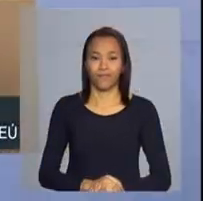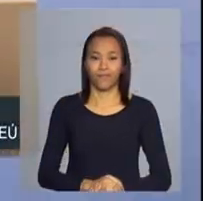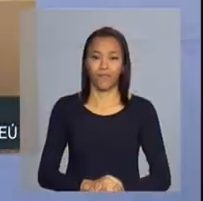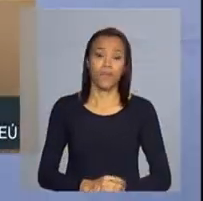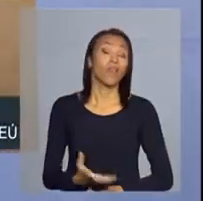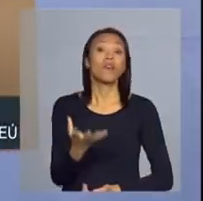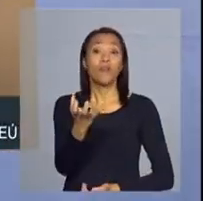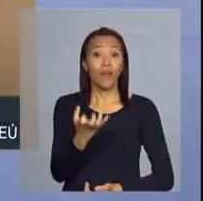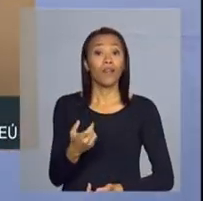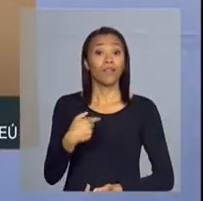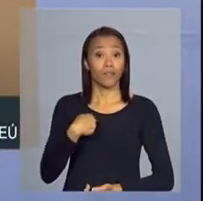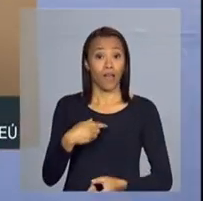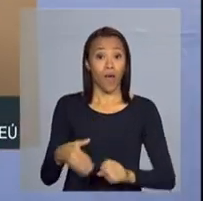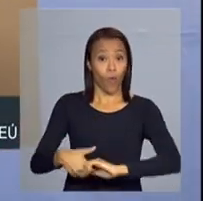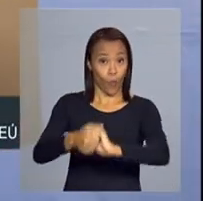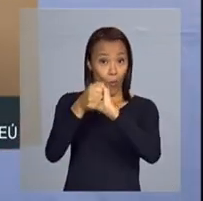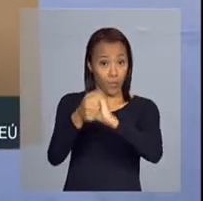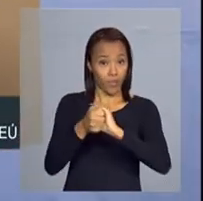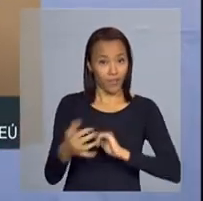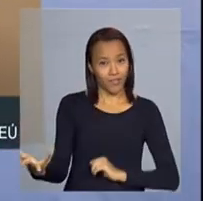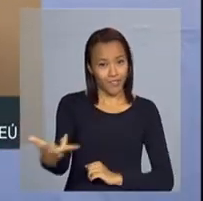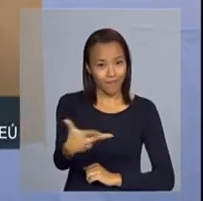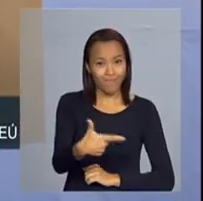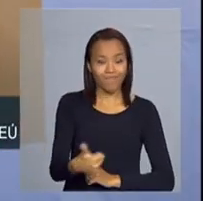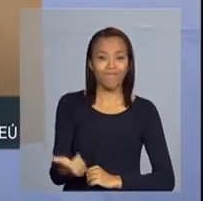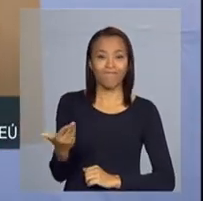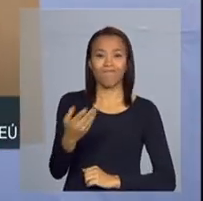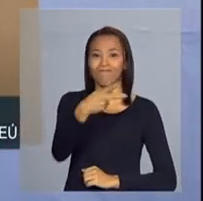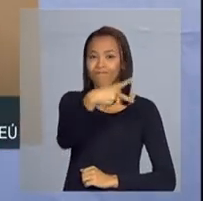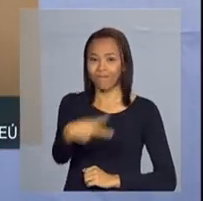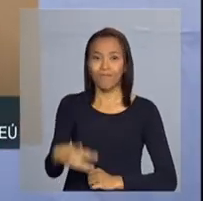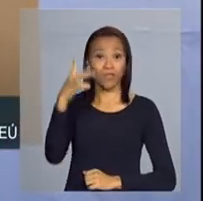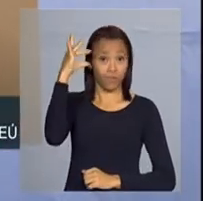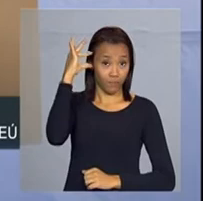Queria aqui cumprimentar a nossa querida presidenta